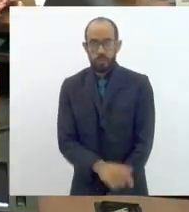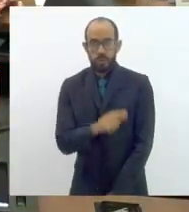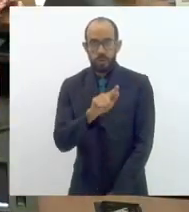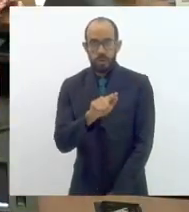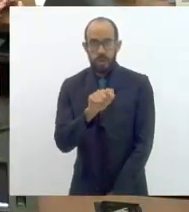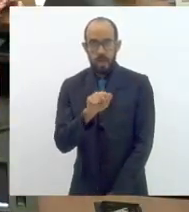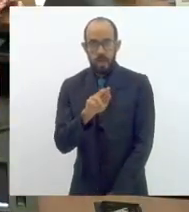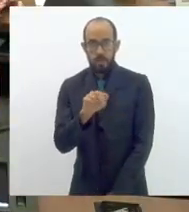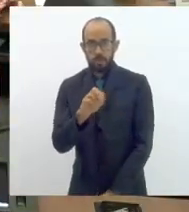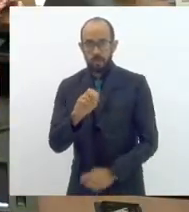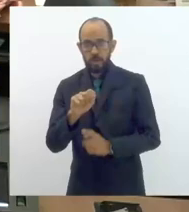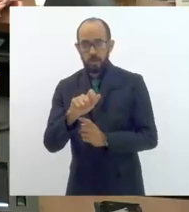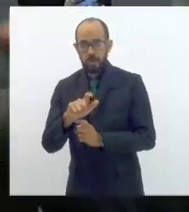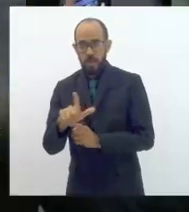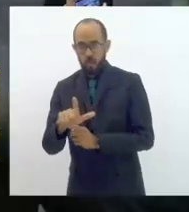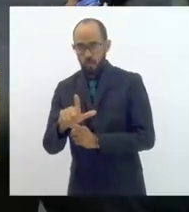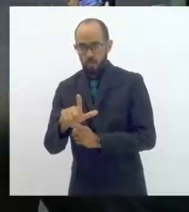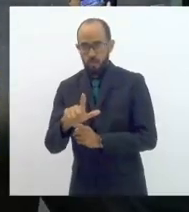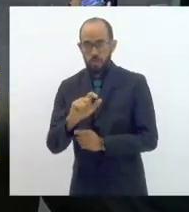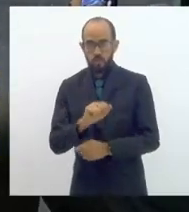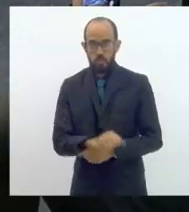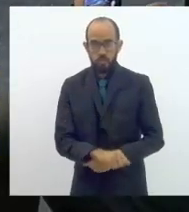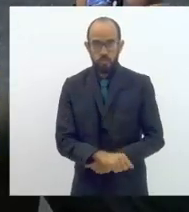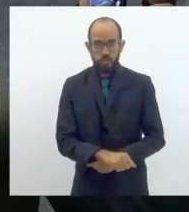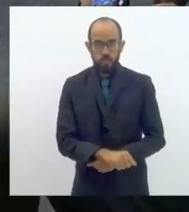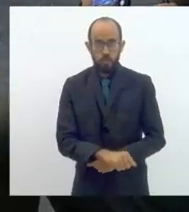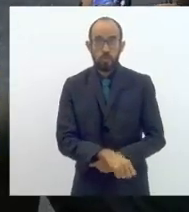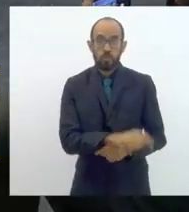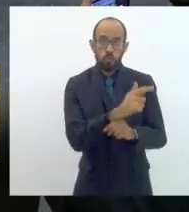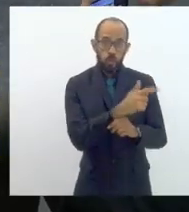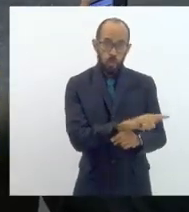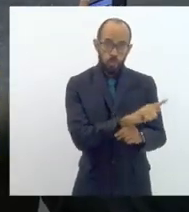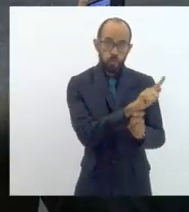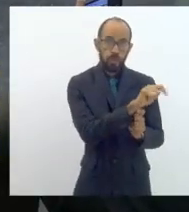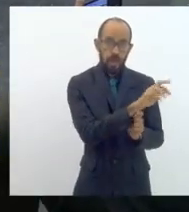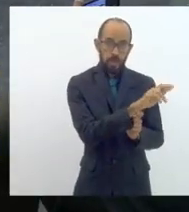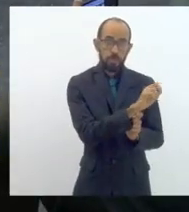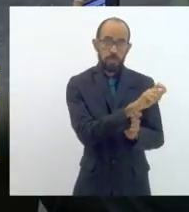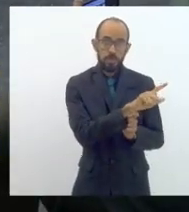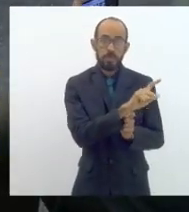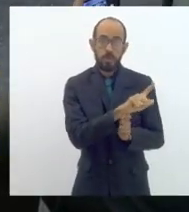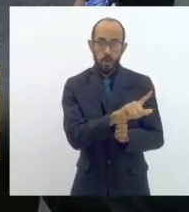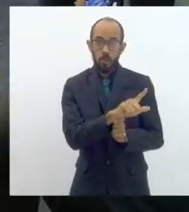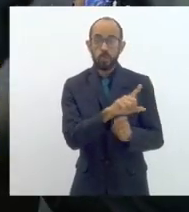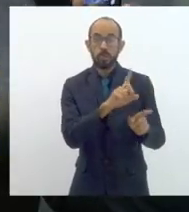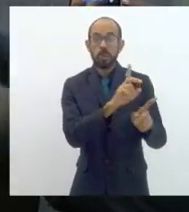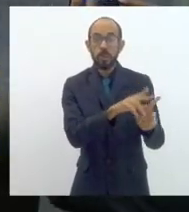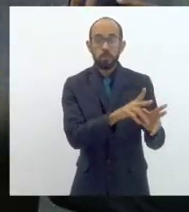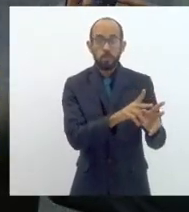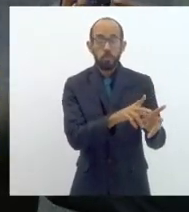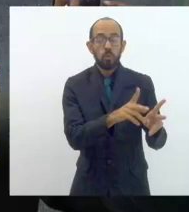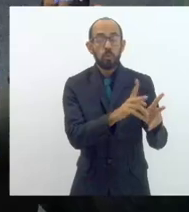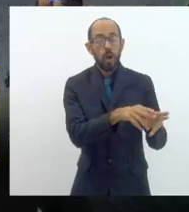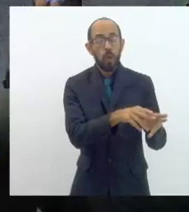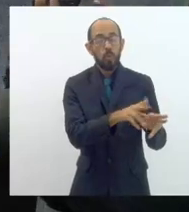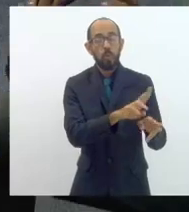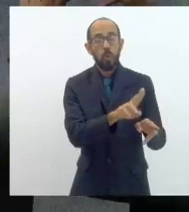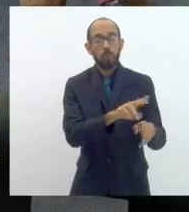Gabriel dos Santos de Abreu e outro Gabriel dos Santos de Abreu,